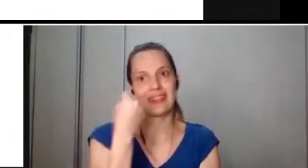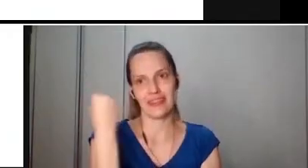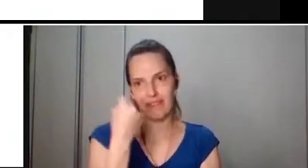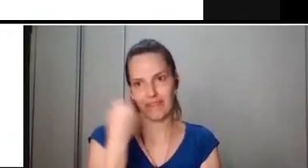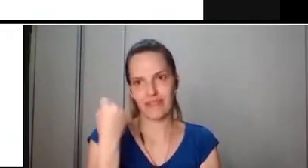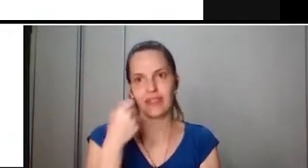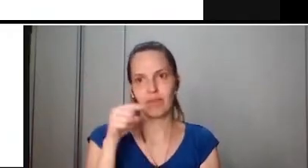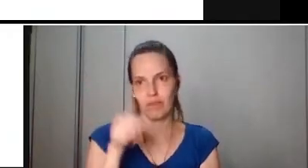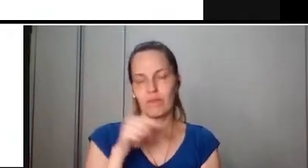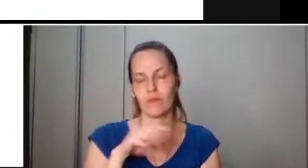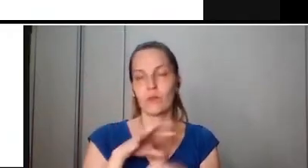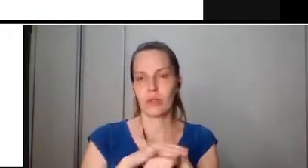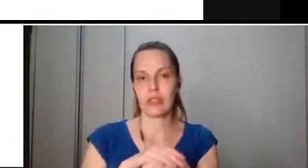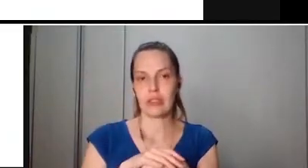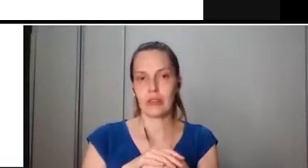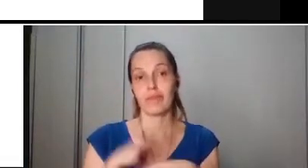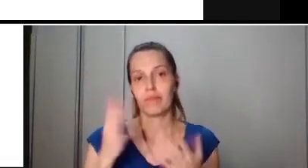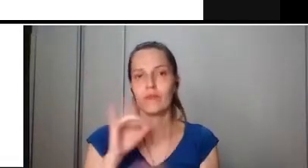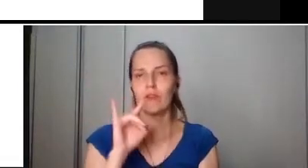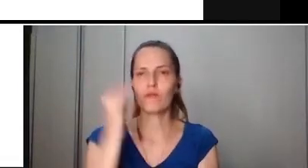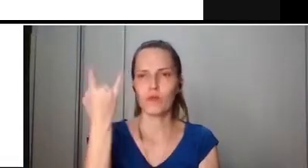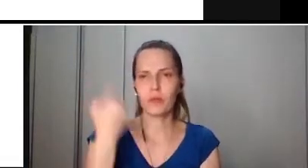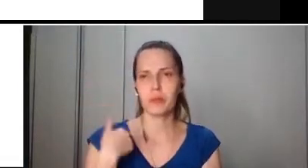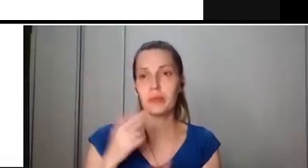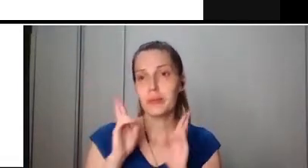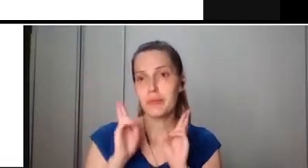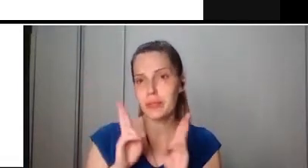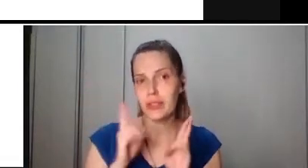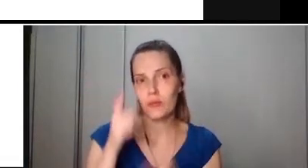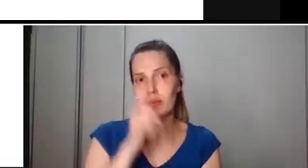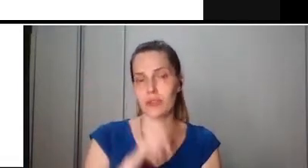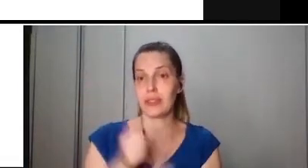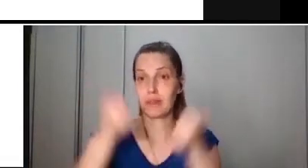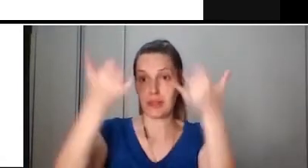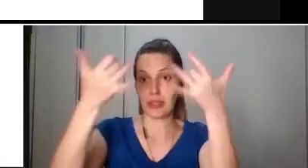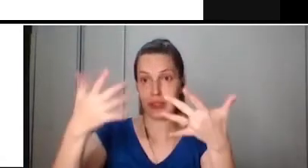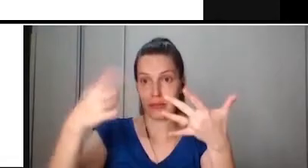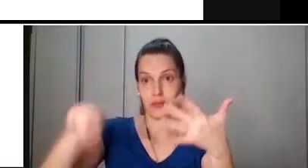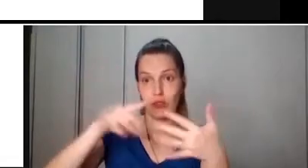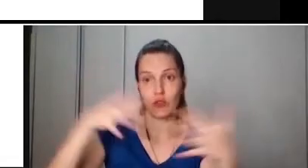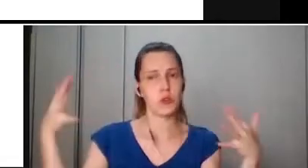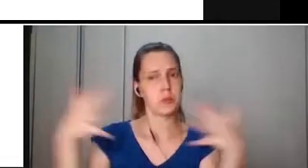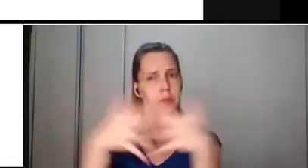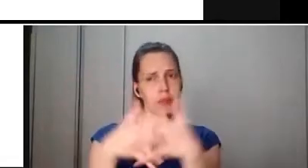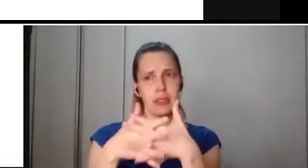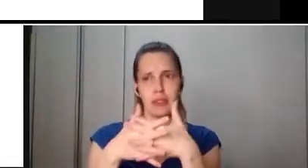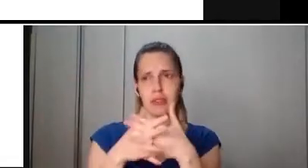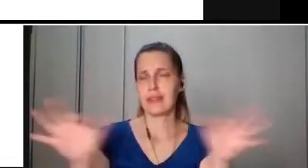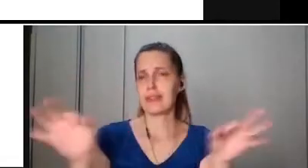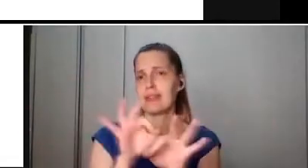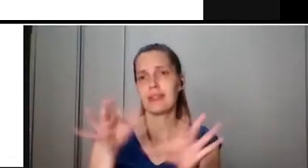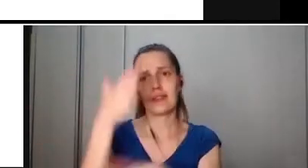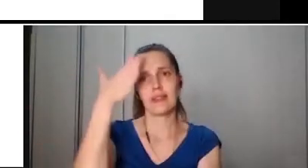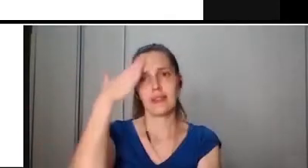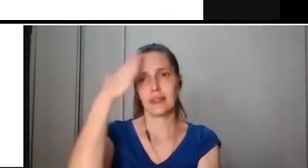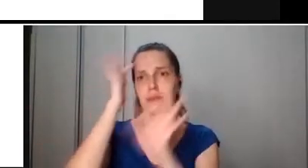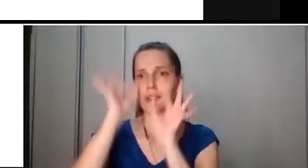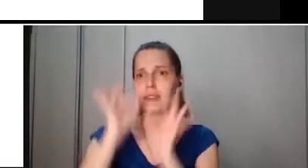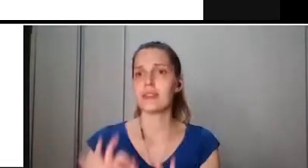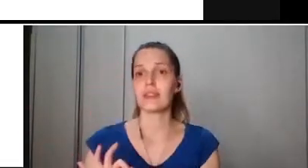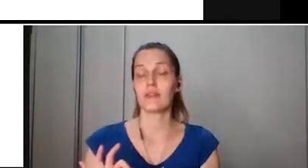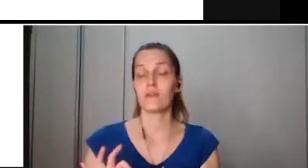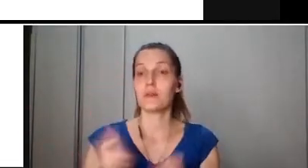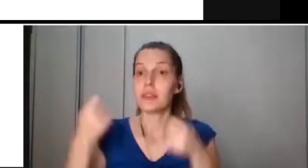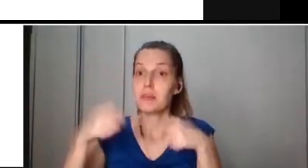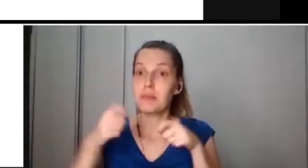eu espero que eu tenha conseguido passar para vocês que a situação é complexa, repleta de incertezas e que exige nuances nas